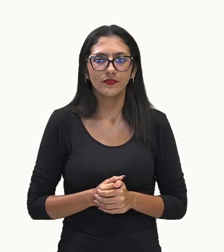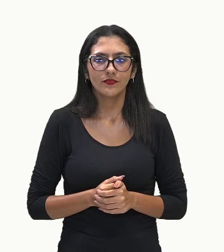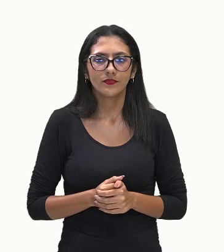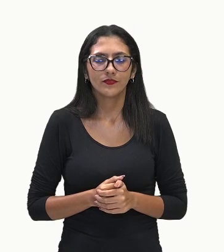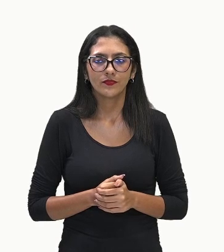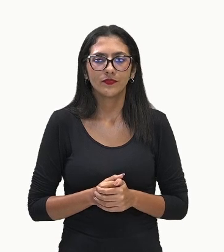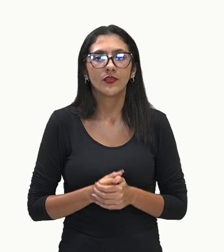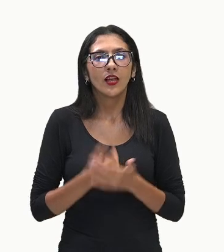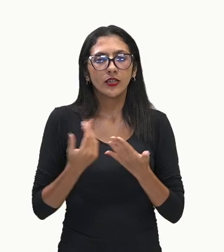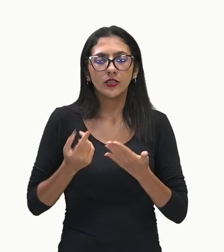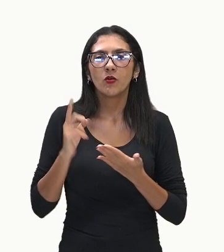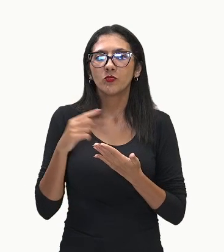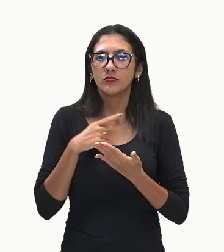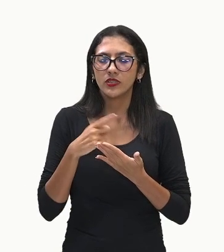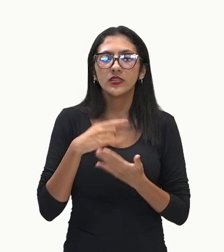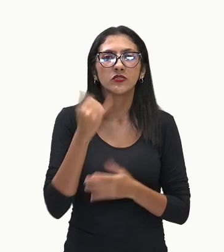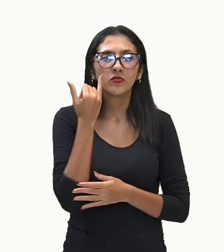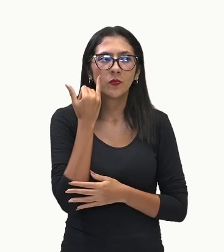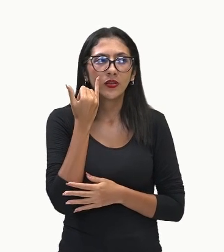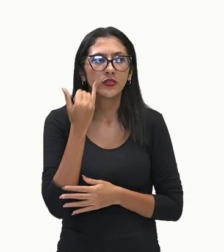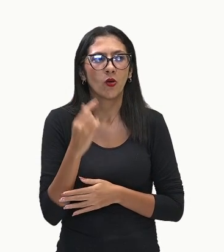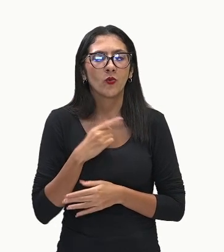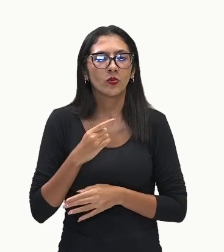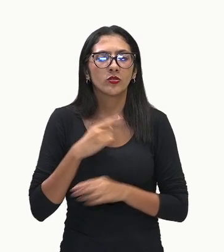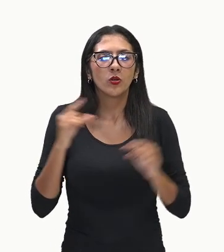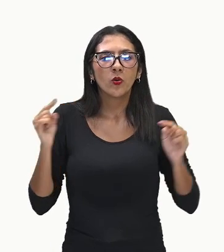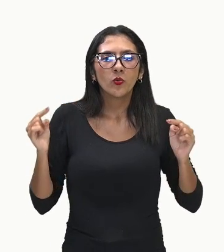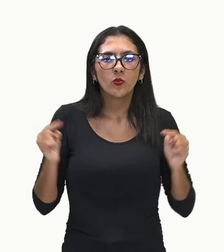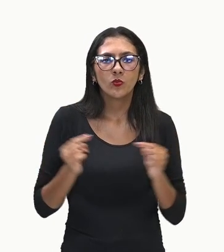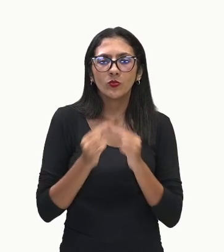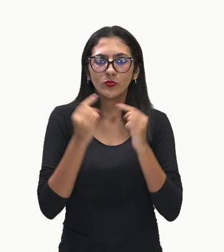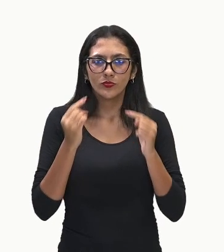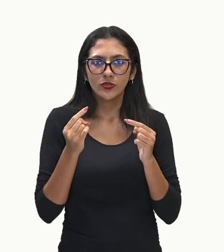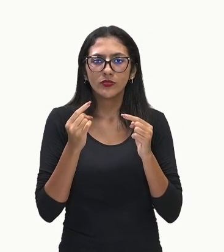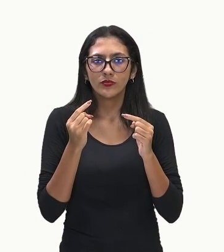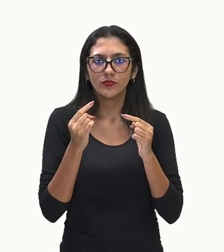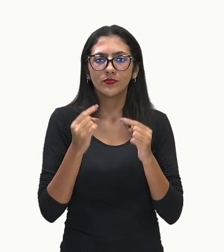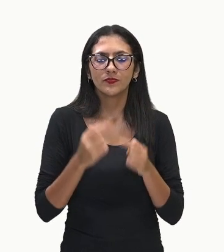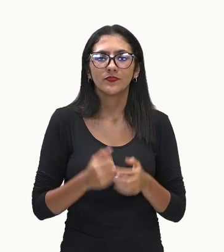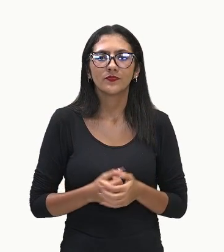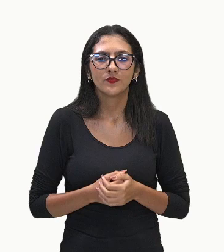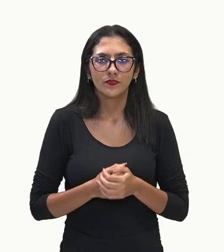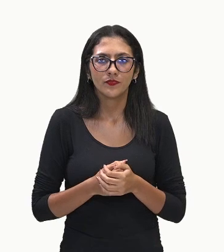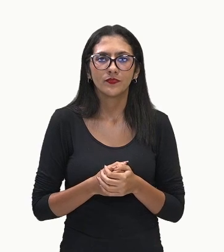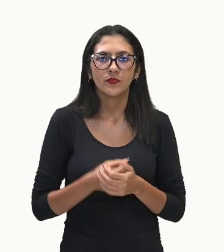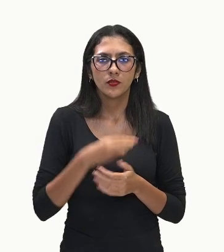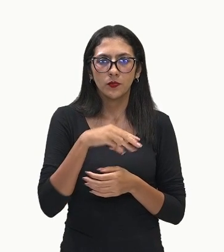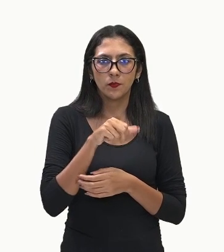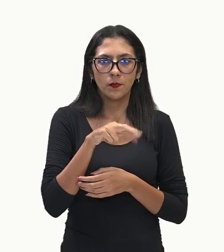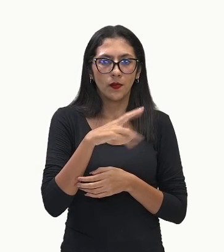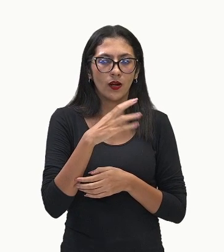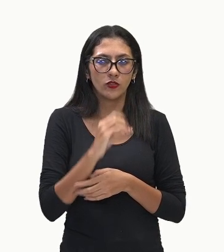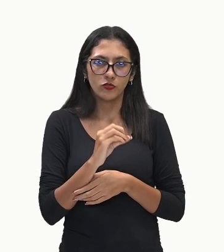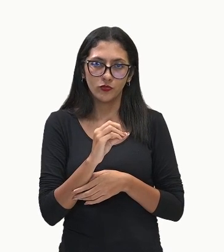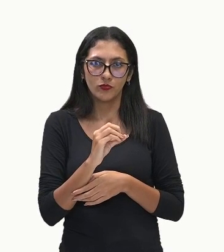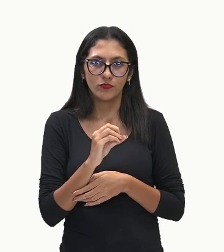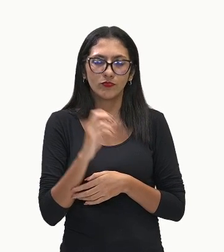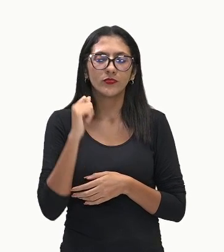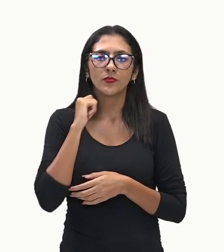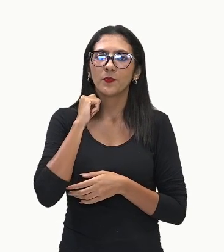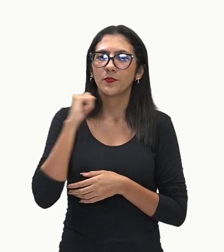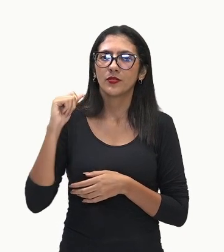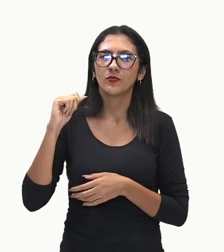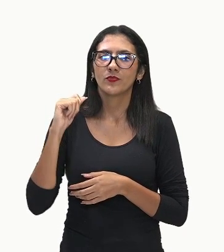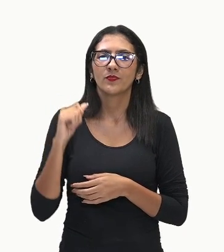nesse caso, os meses citados, né? Março e abril.